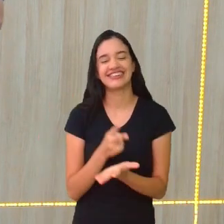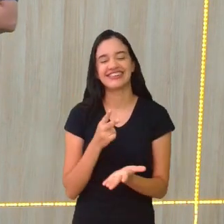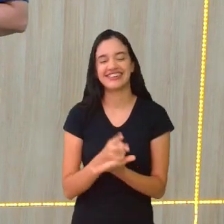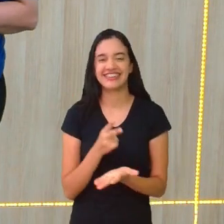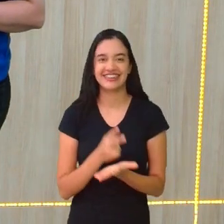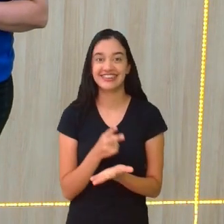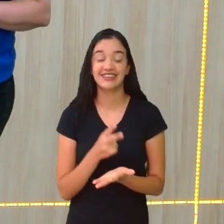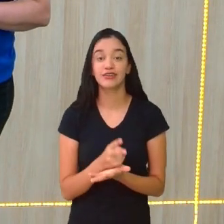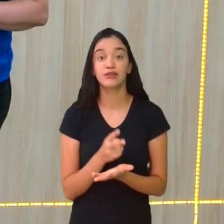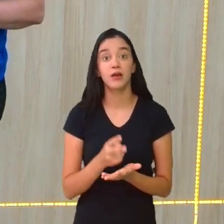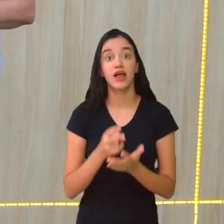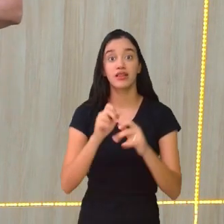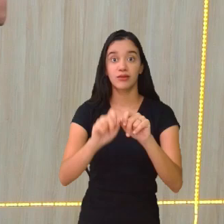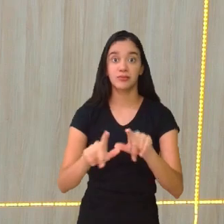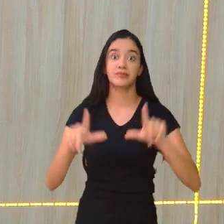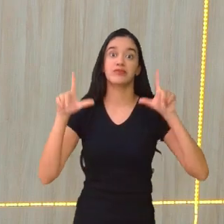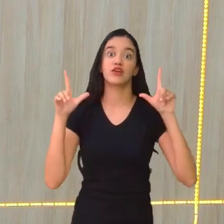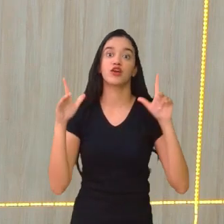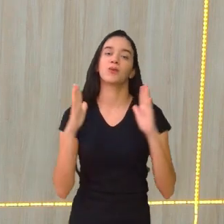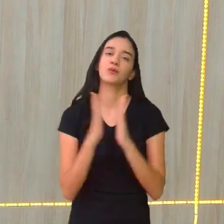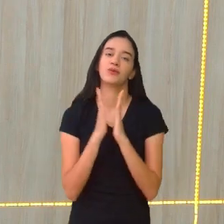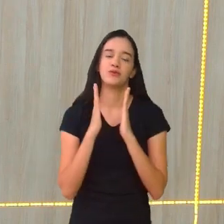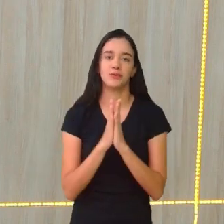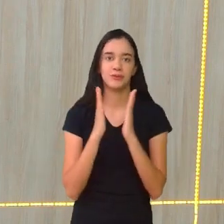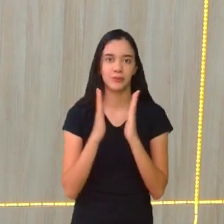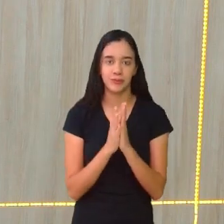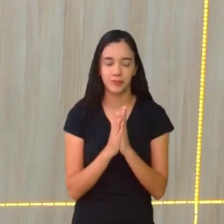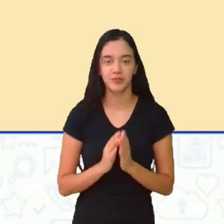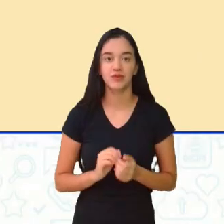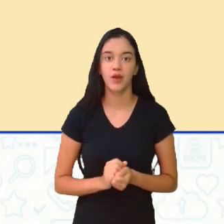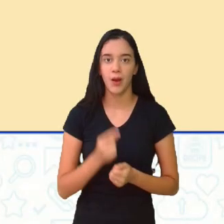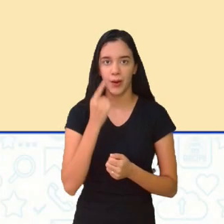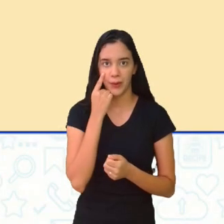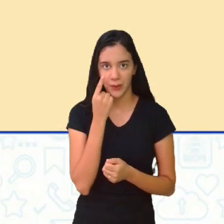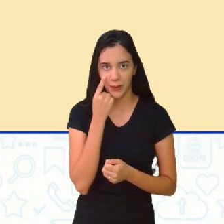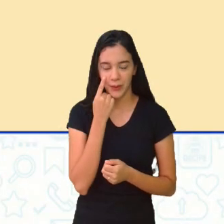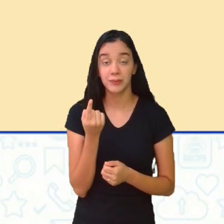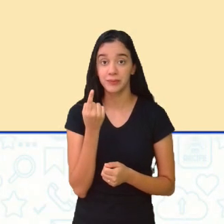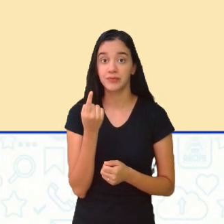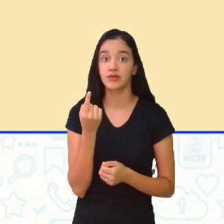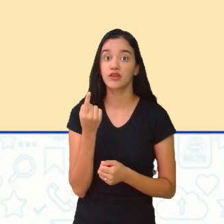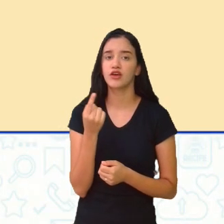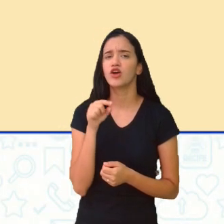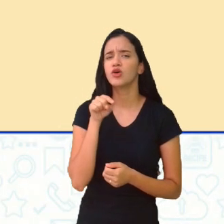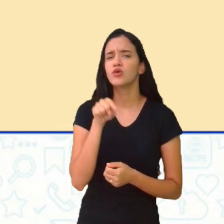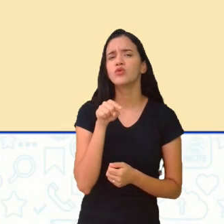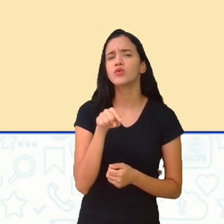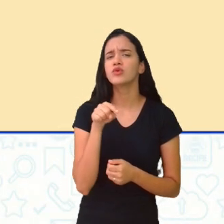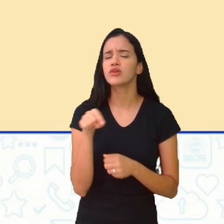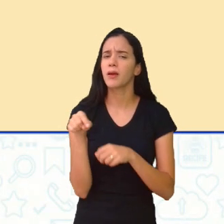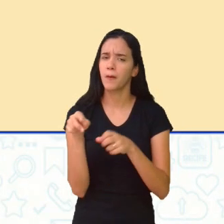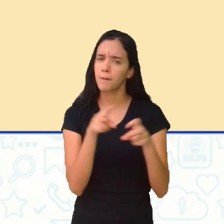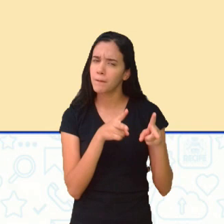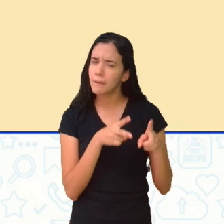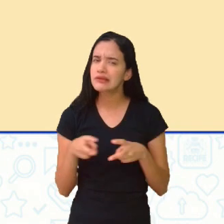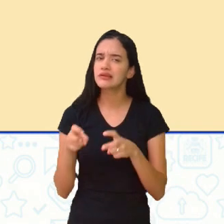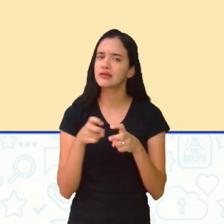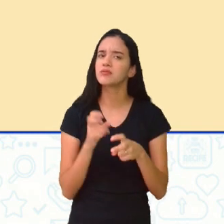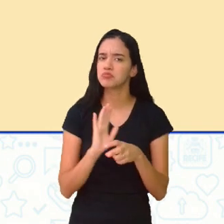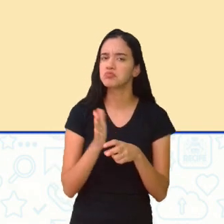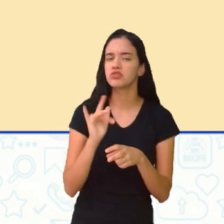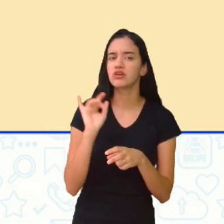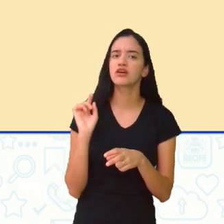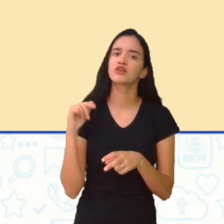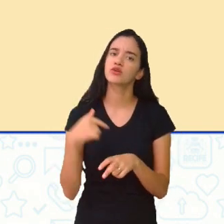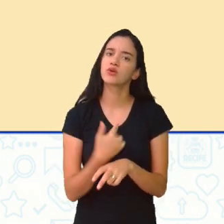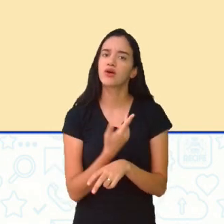Cleitinho? Então, coloque tela cheia, por favor. Então, você certamente já observou que a nossa